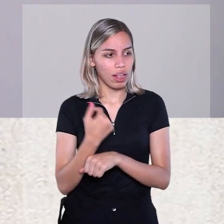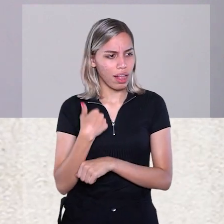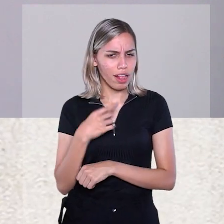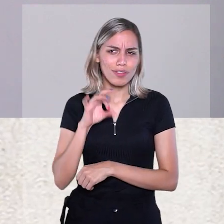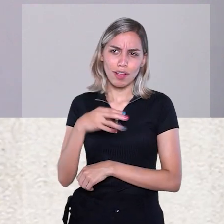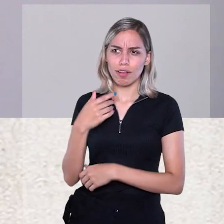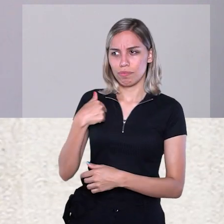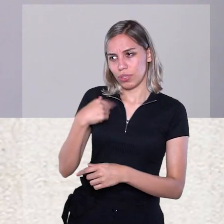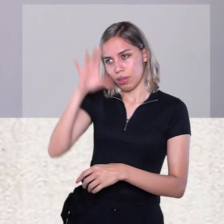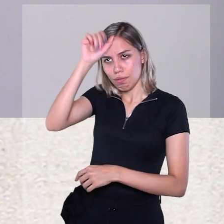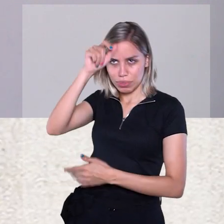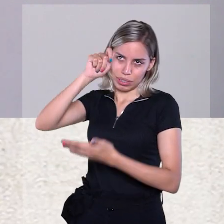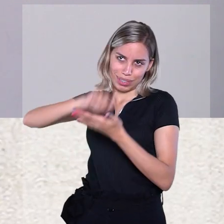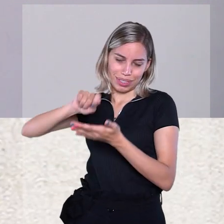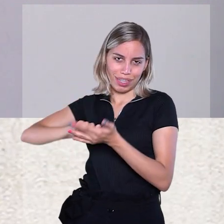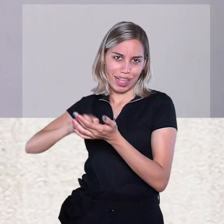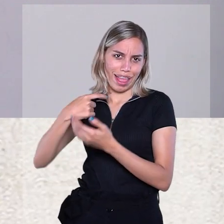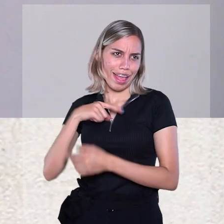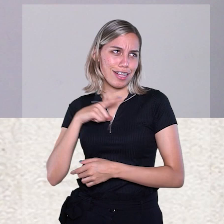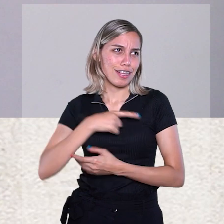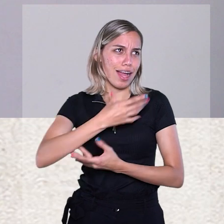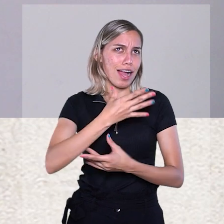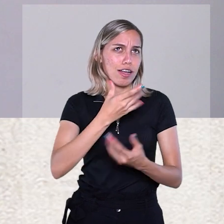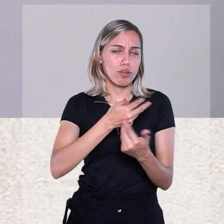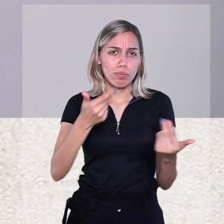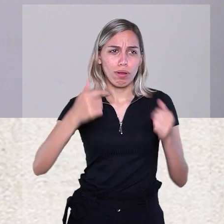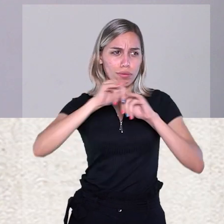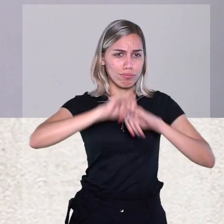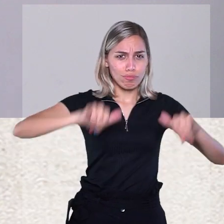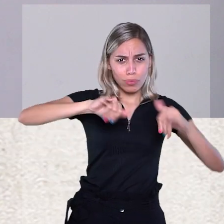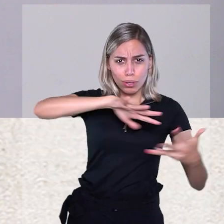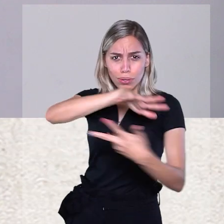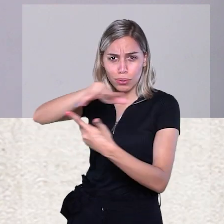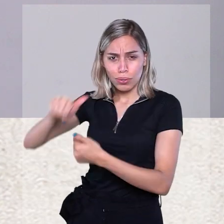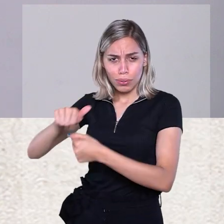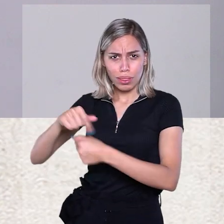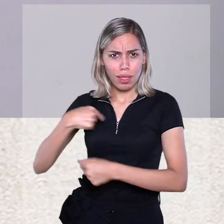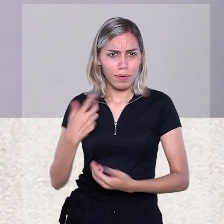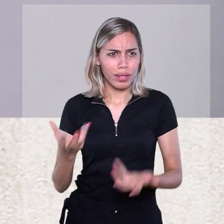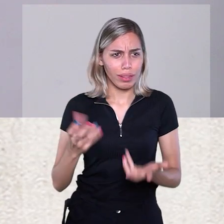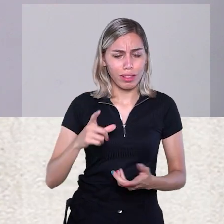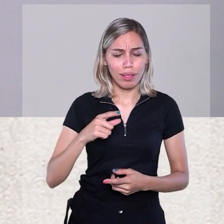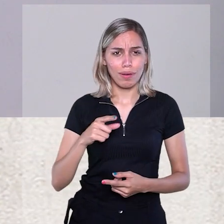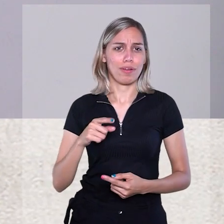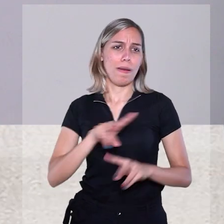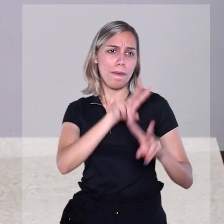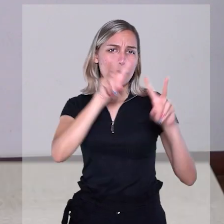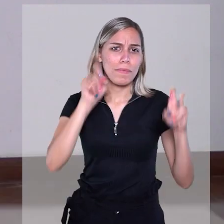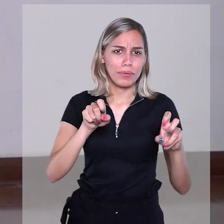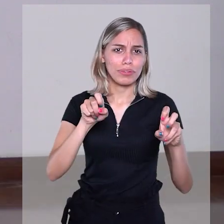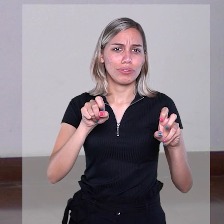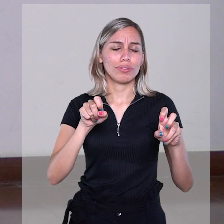Isso motiva hoje esse tipo de debate. Eu participei lá de um debate que reuniu professores